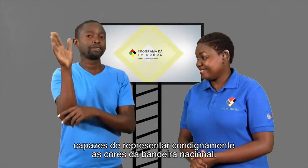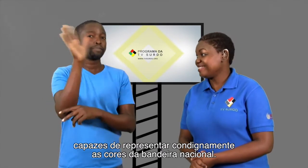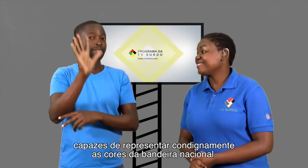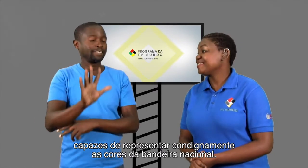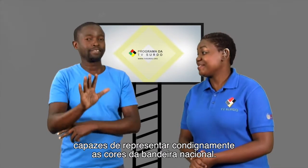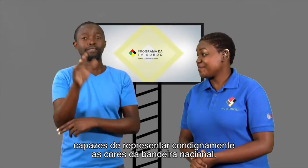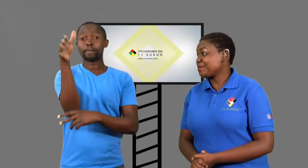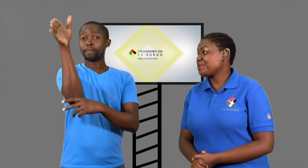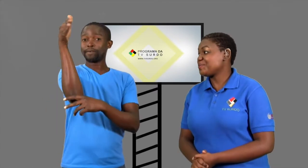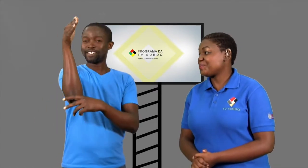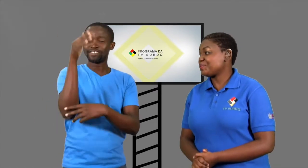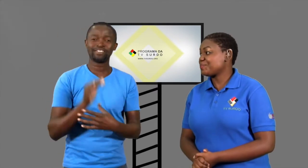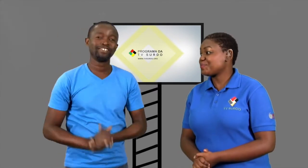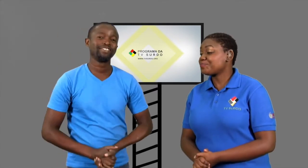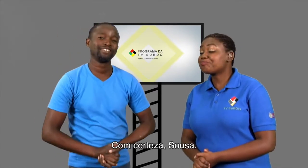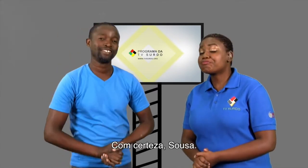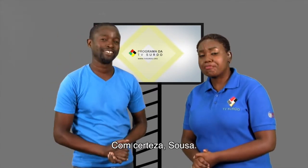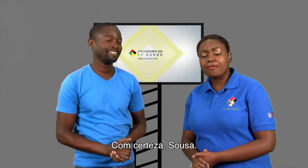bandeira nacional.